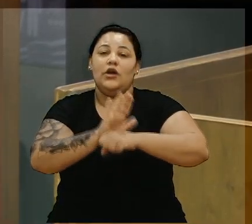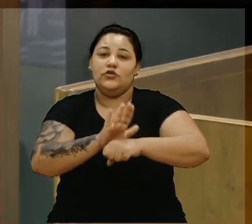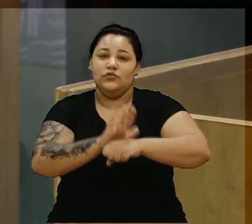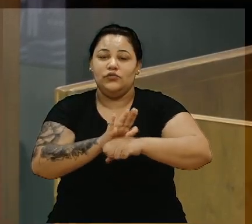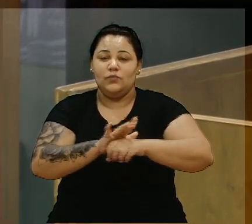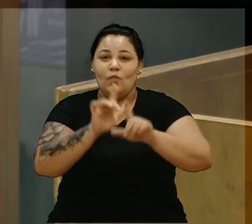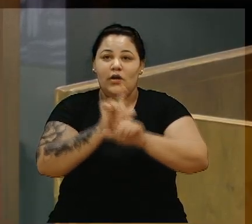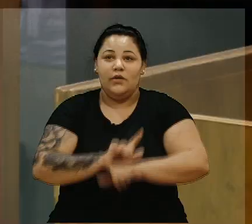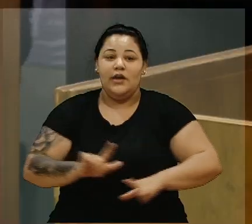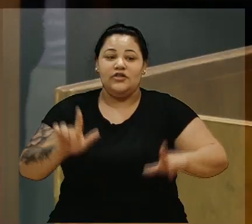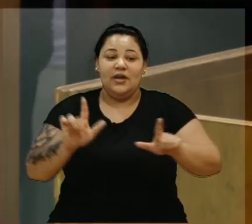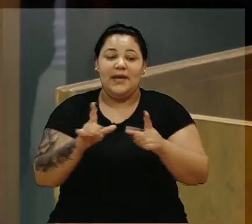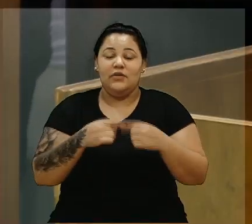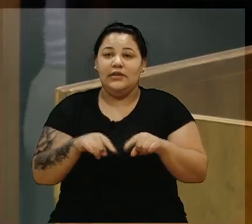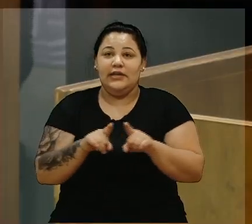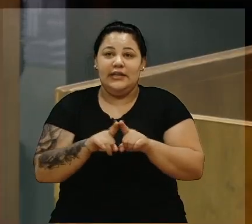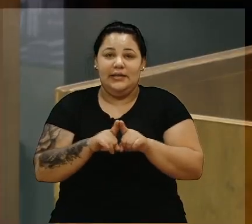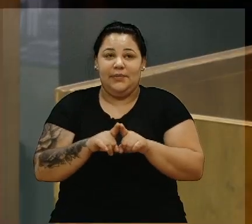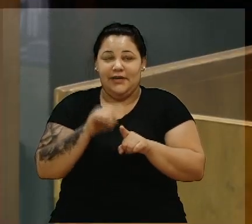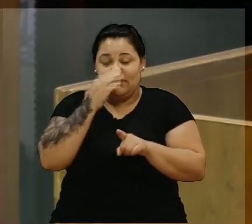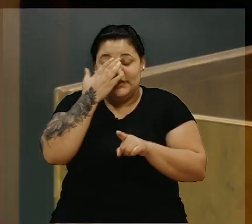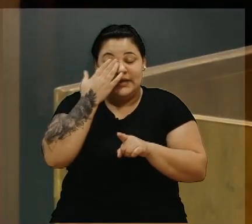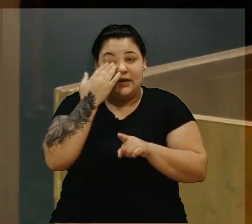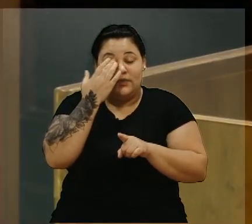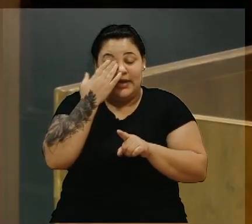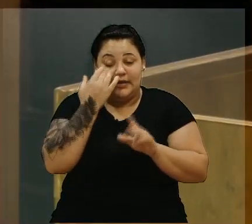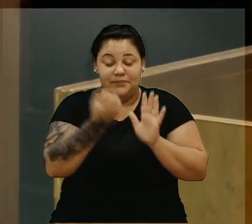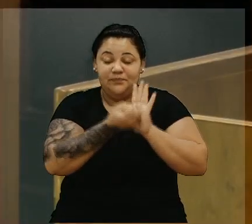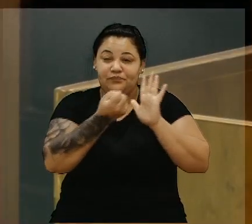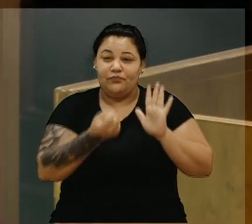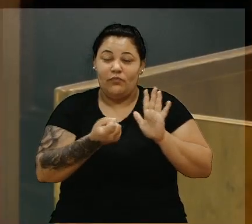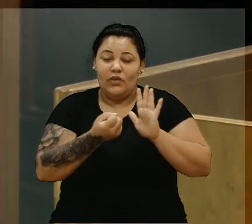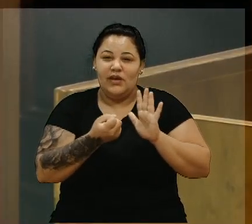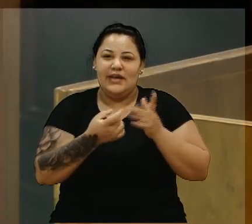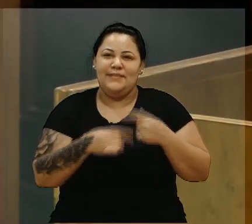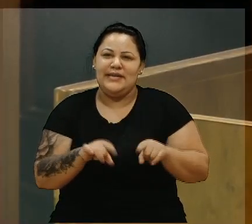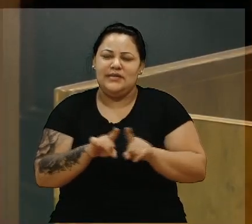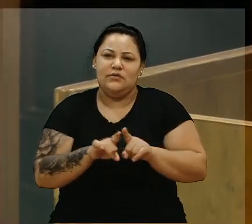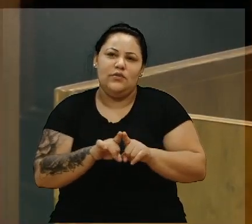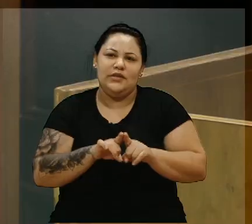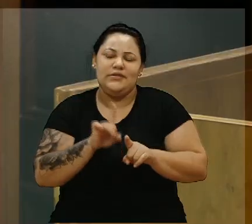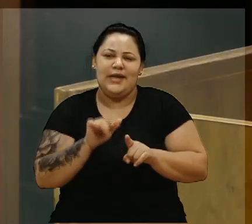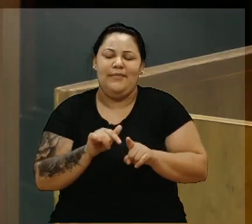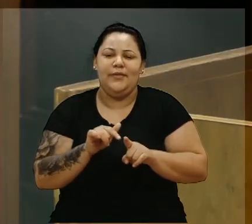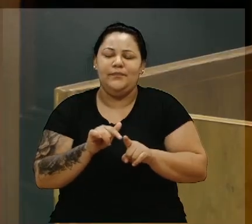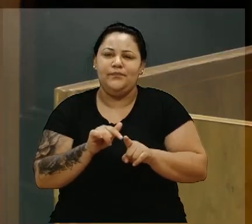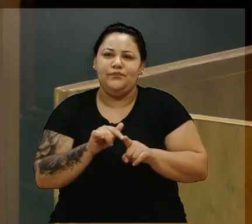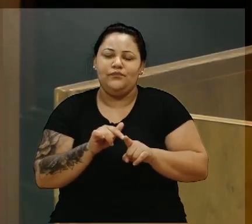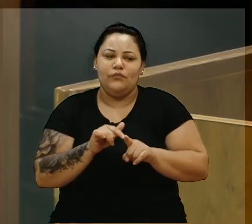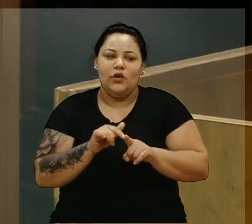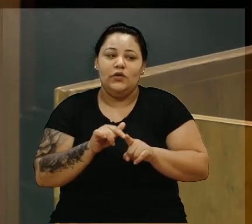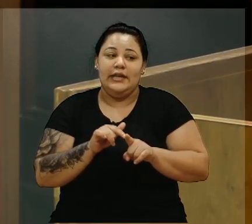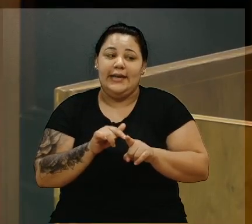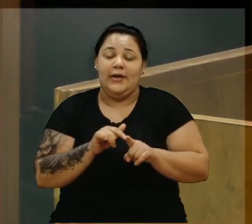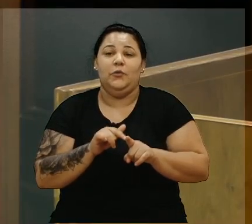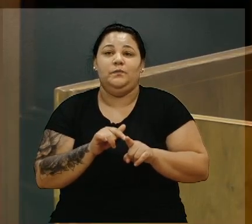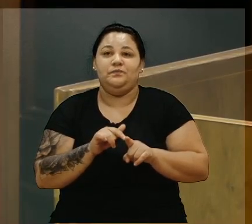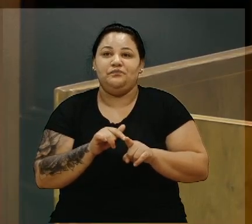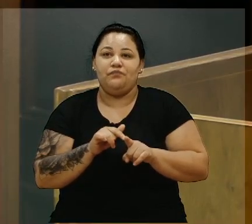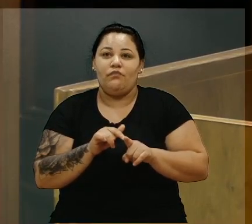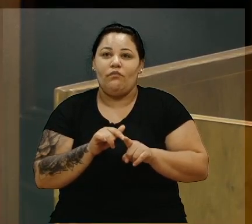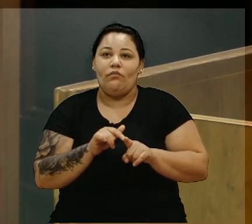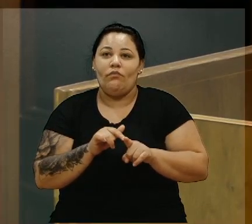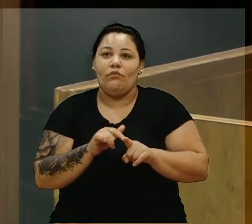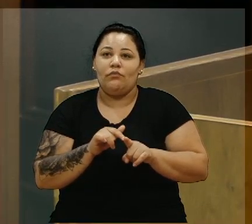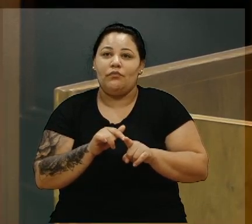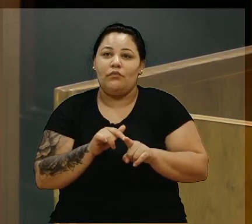acaba impactando isso nas equipes, gerando um passivo trabalhista que, como eu disse muitas vezes, vai acabar recaindo sobre